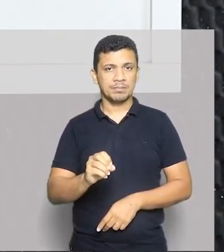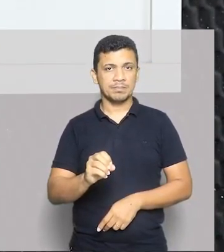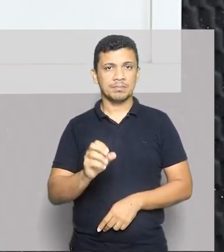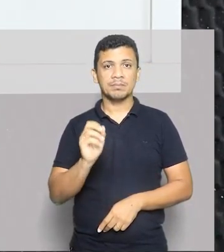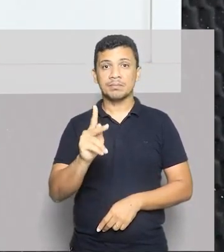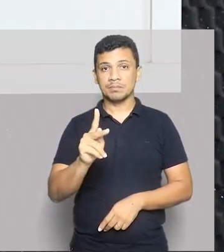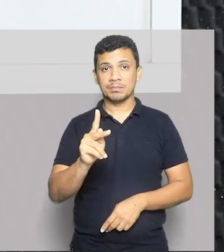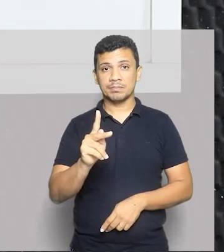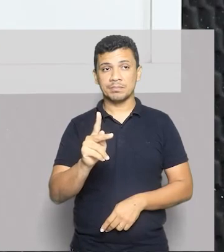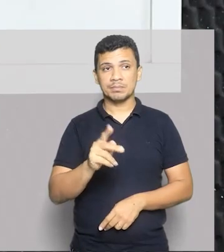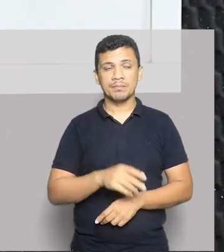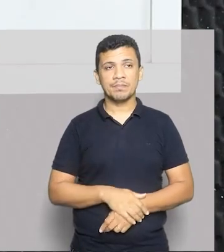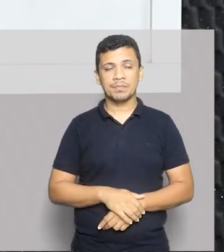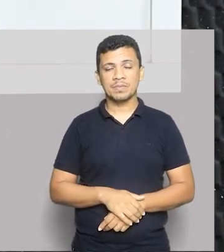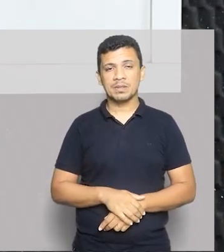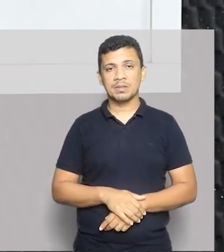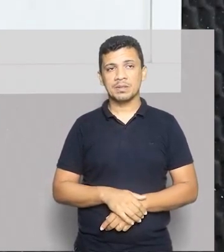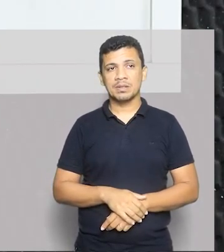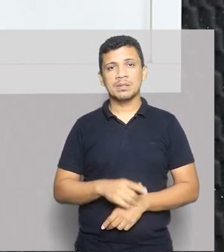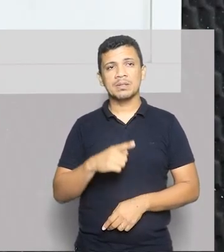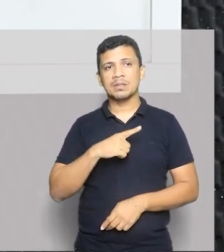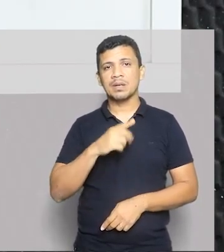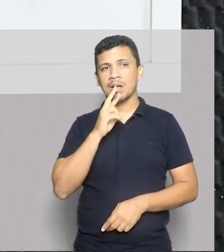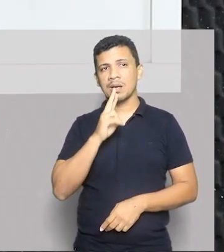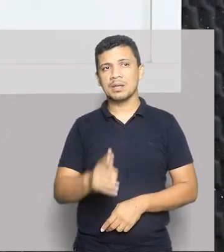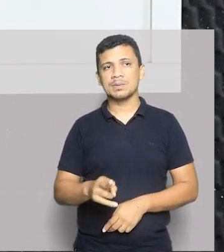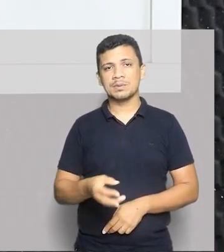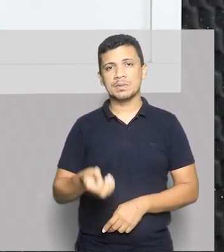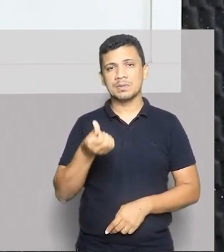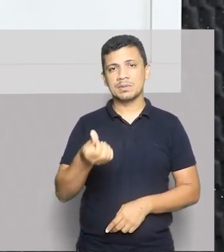Certo? Então, você vai ter uma nota aqui,